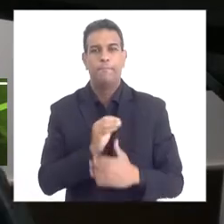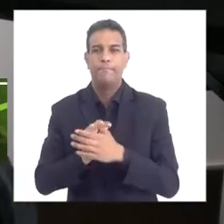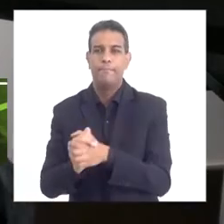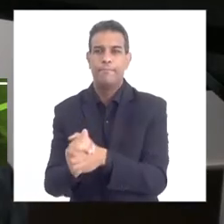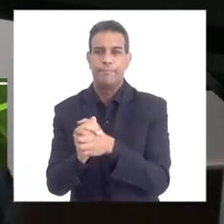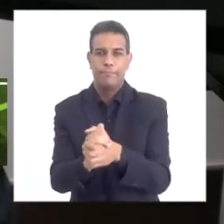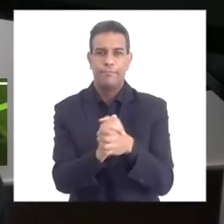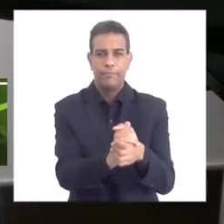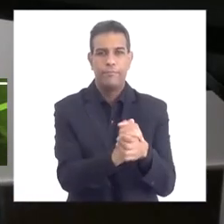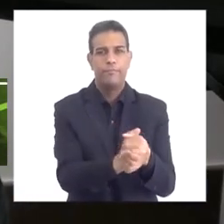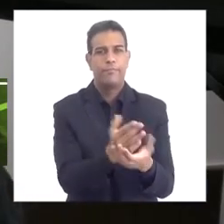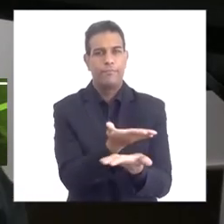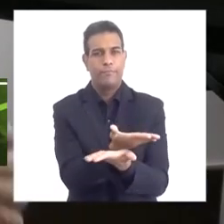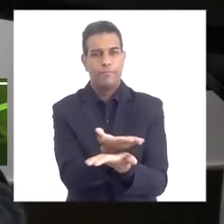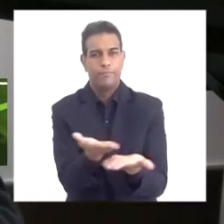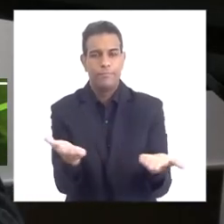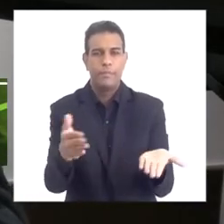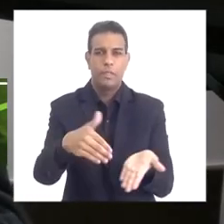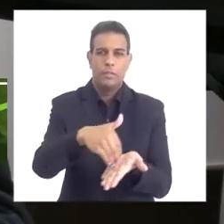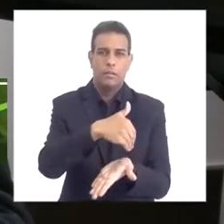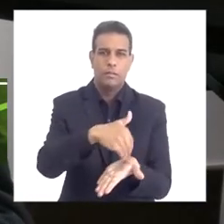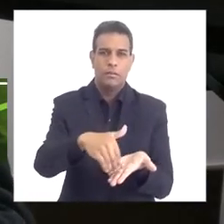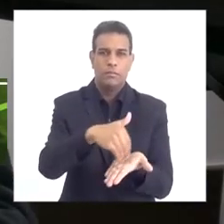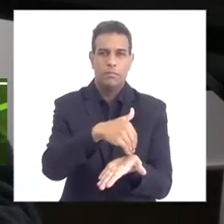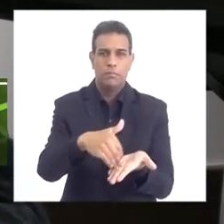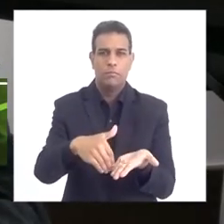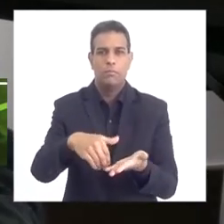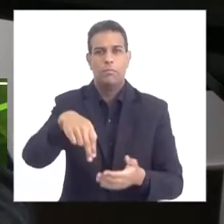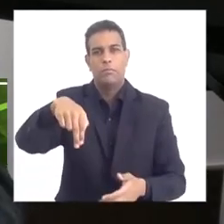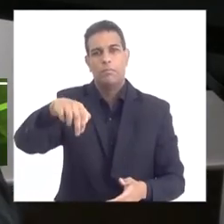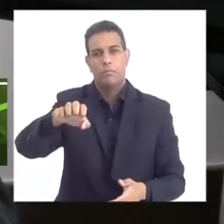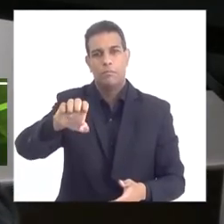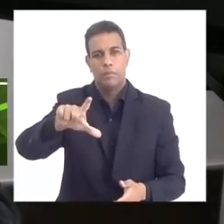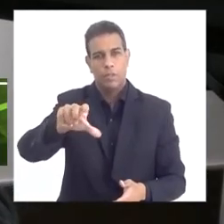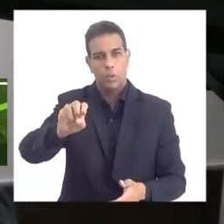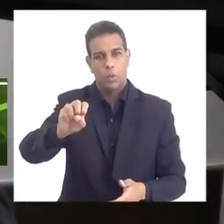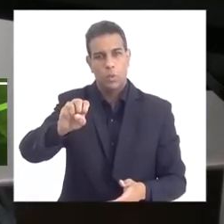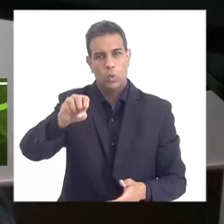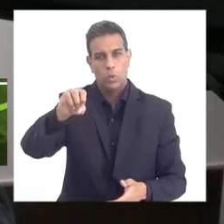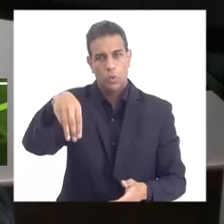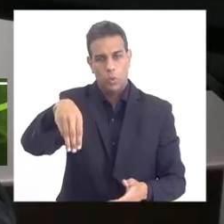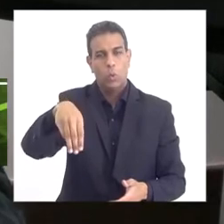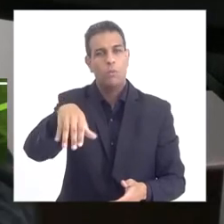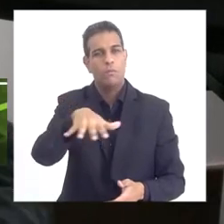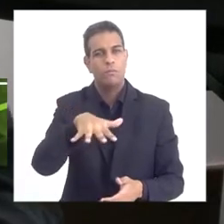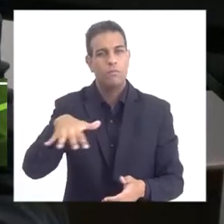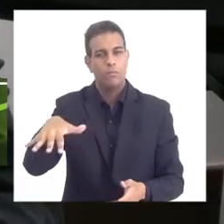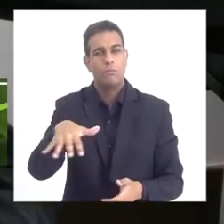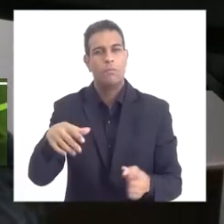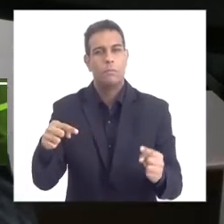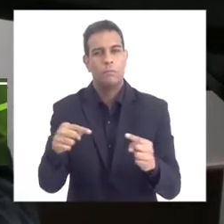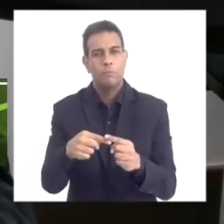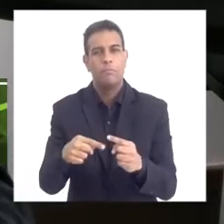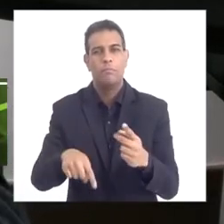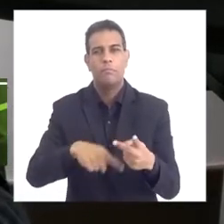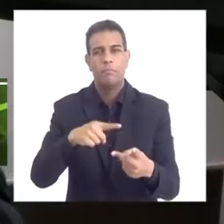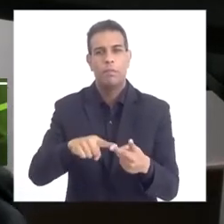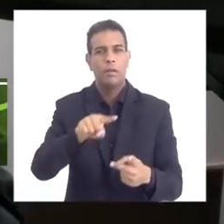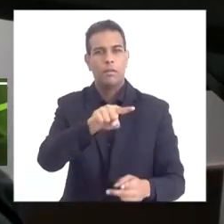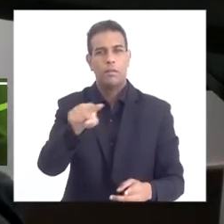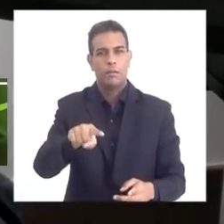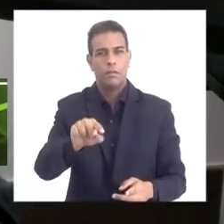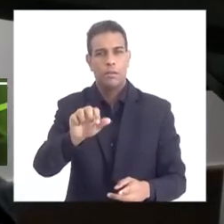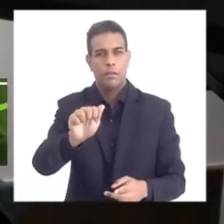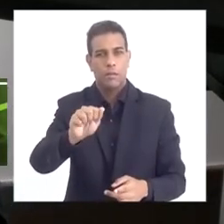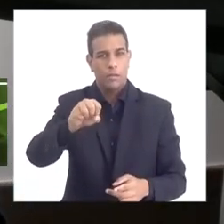cumprimentar os secretários Nelson Rocha, de Fazenda, Zamit,